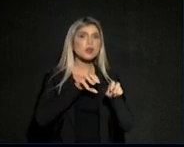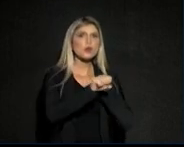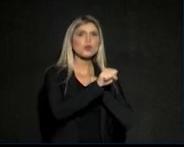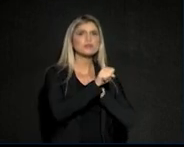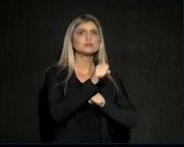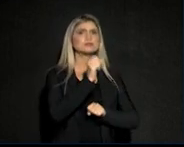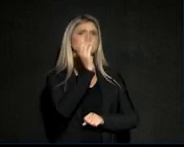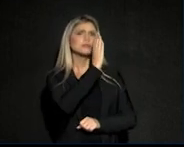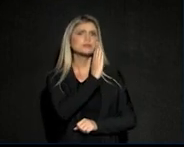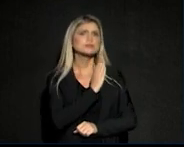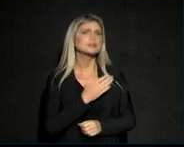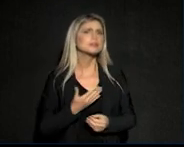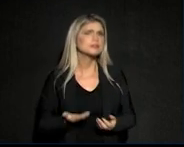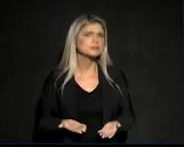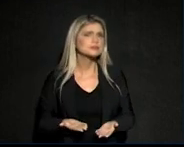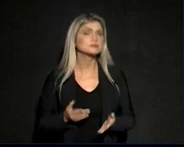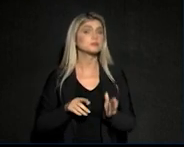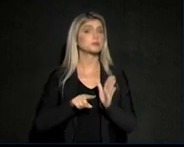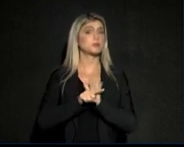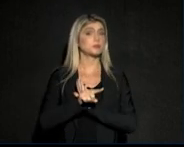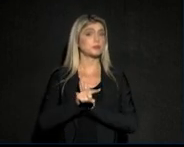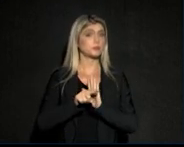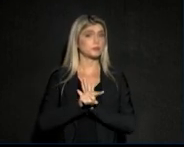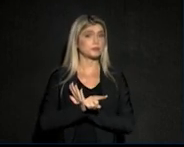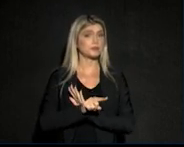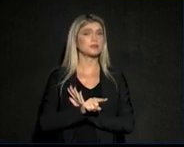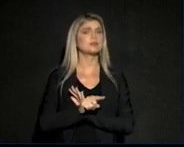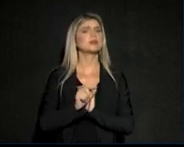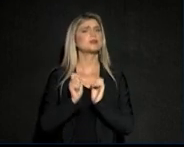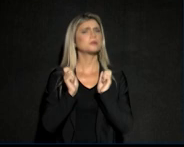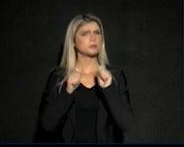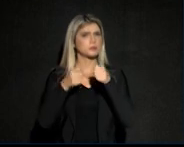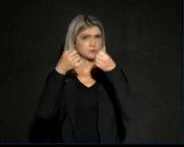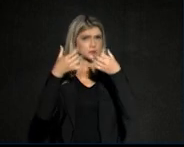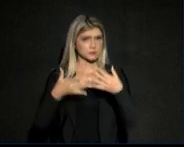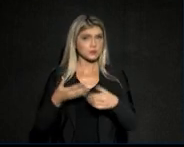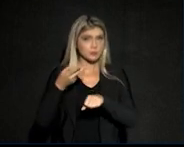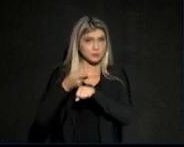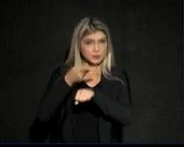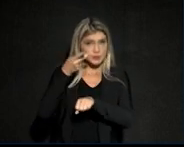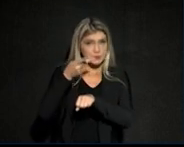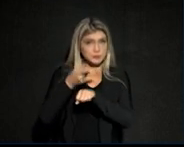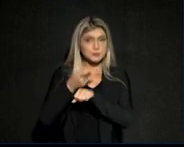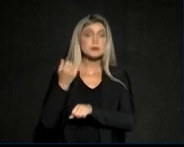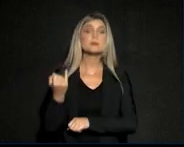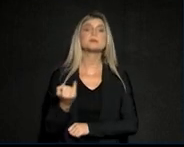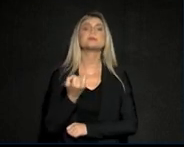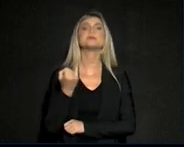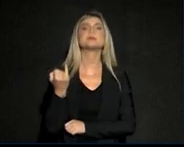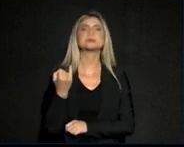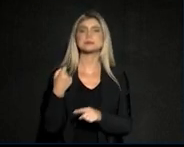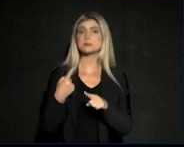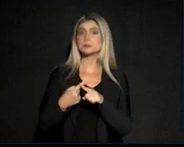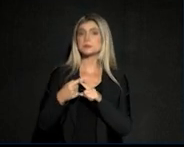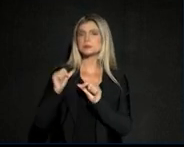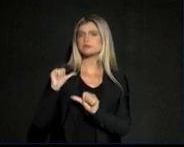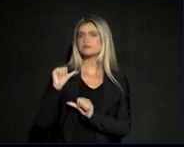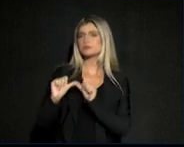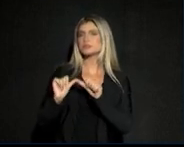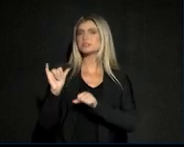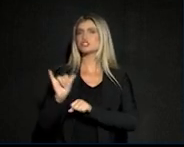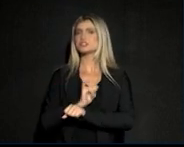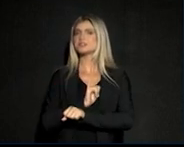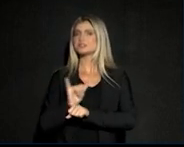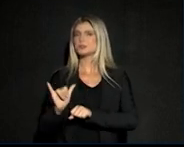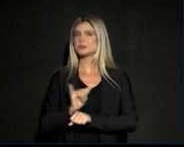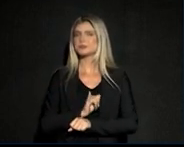minha pergunta é nesse sentido Gustavo Se eu pudesse primeiro falar um pouco sobre esse prêmio a importância dele e a mudança de estratégia